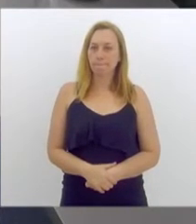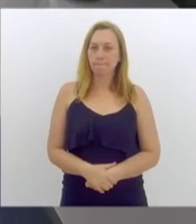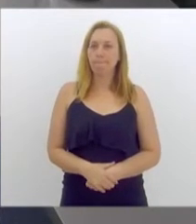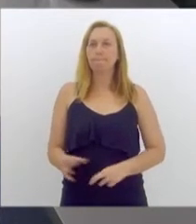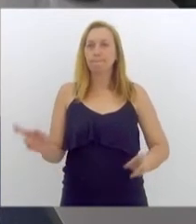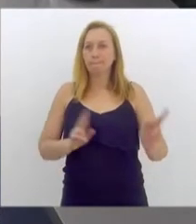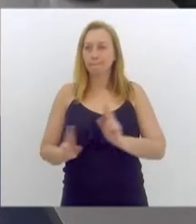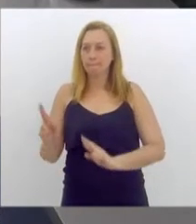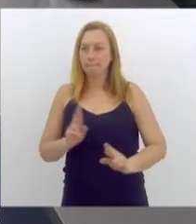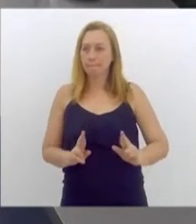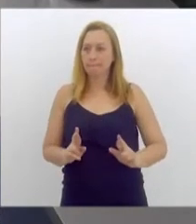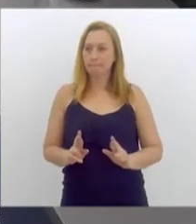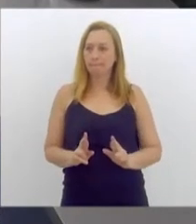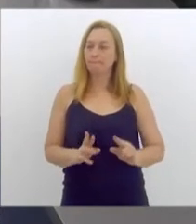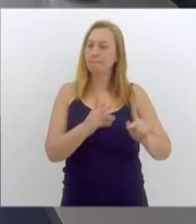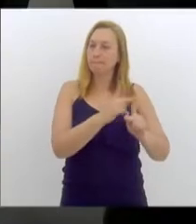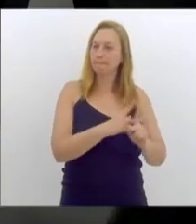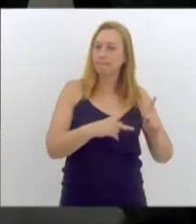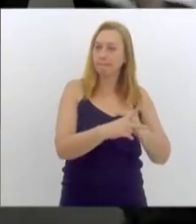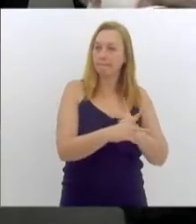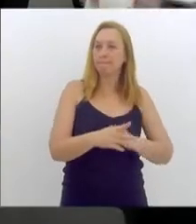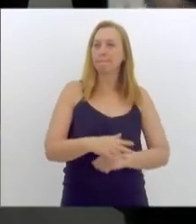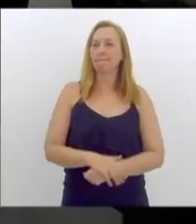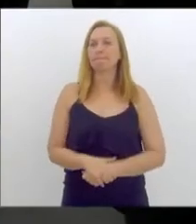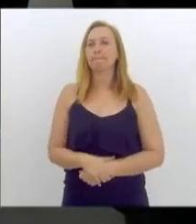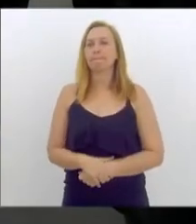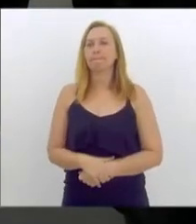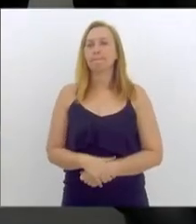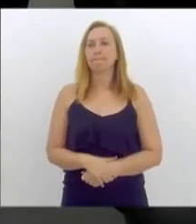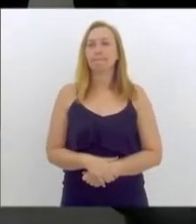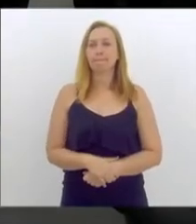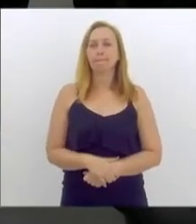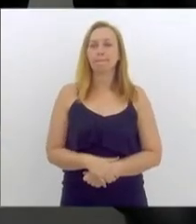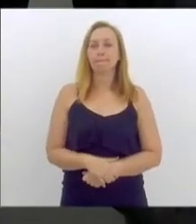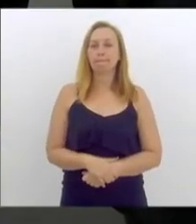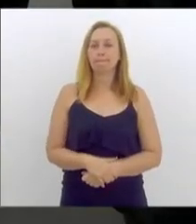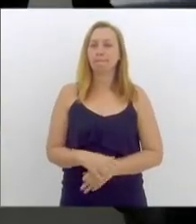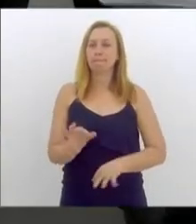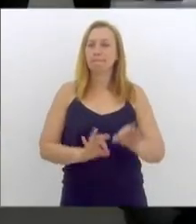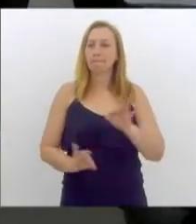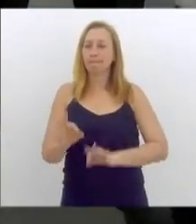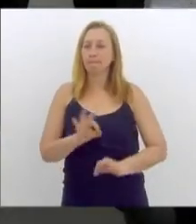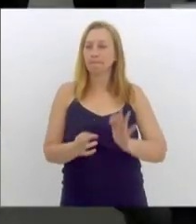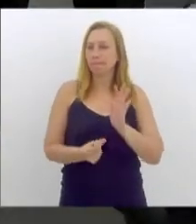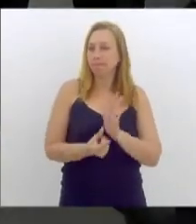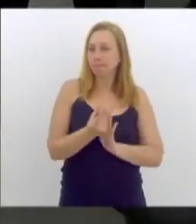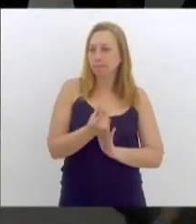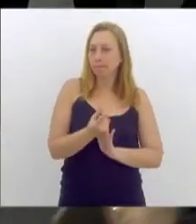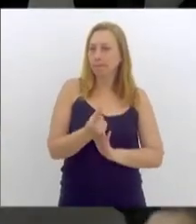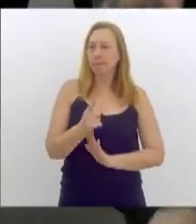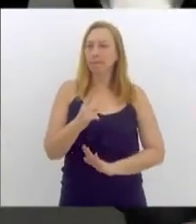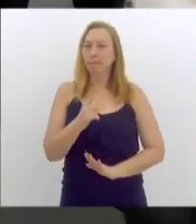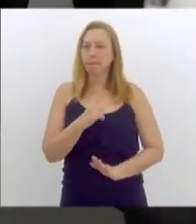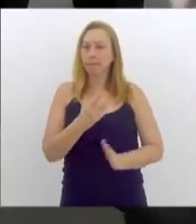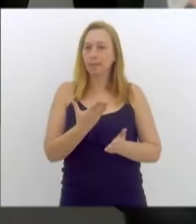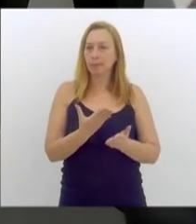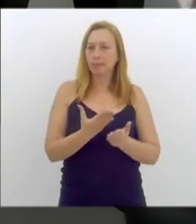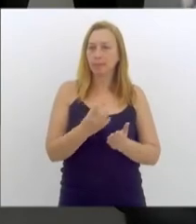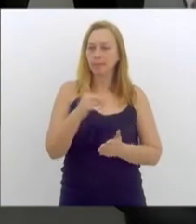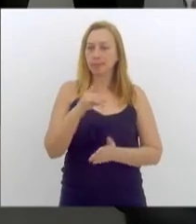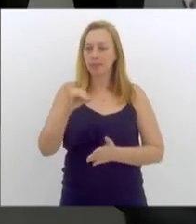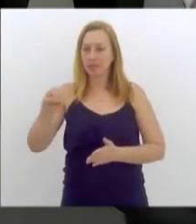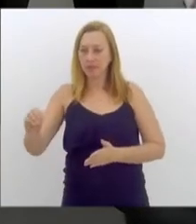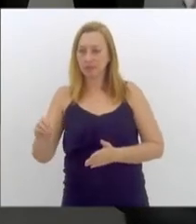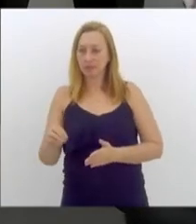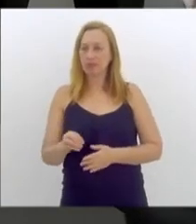com relação ao estado Previdenciário o resultado Previdenciário do plano financeiro ele tem um déficit de